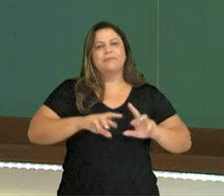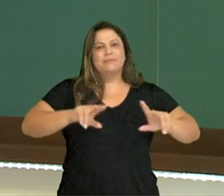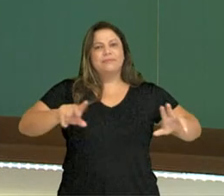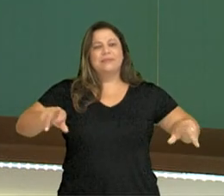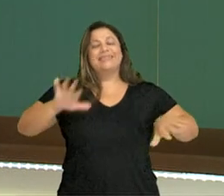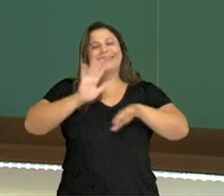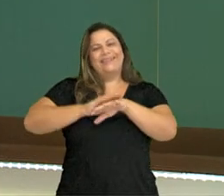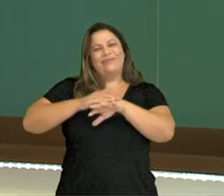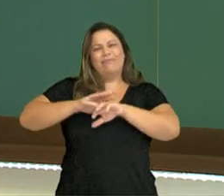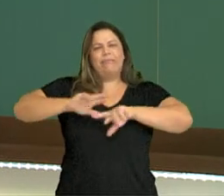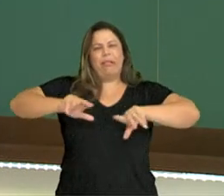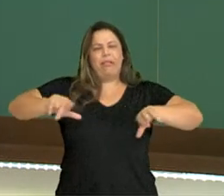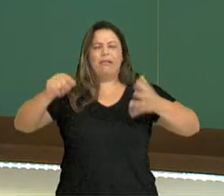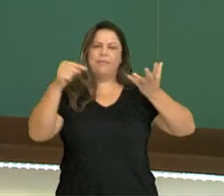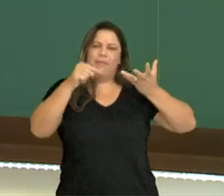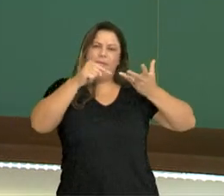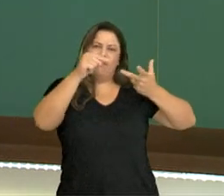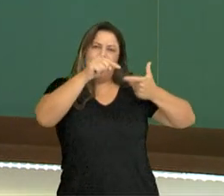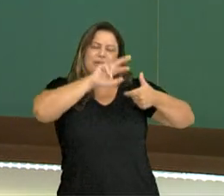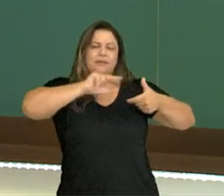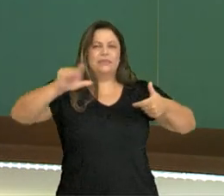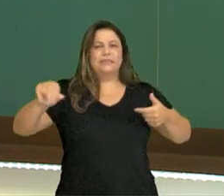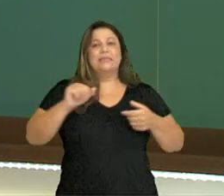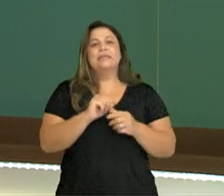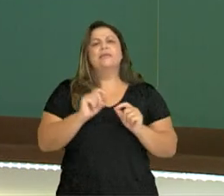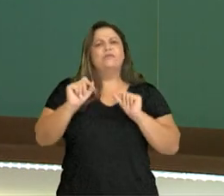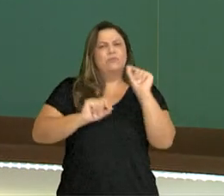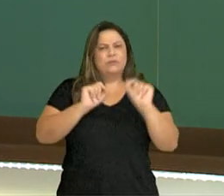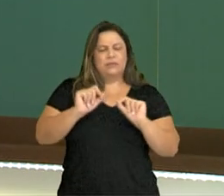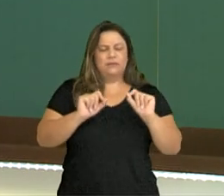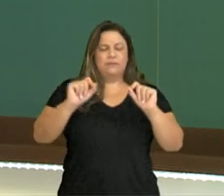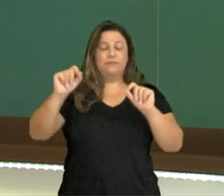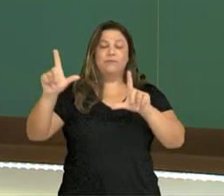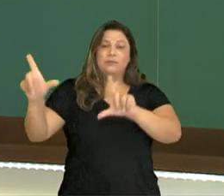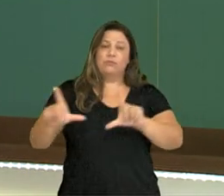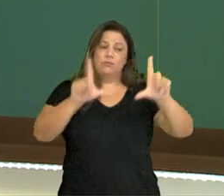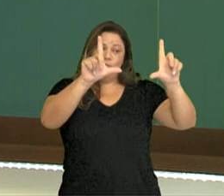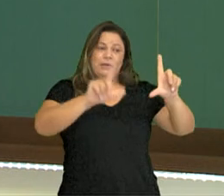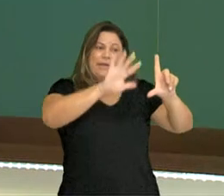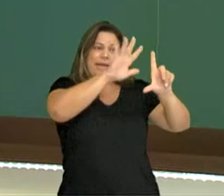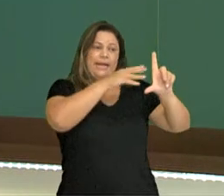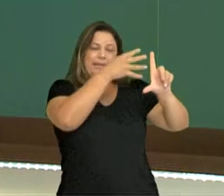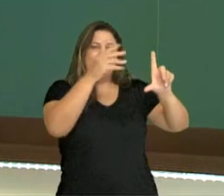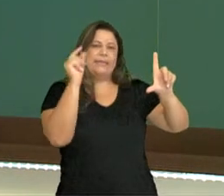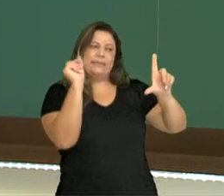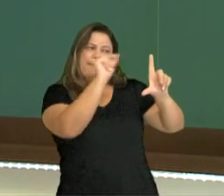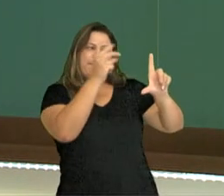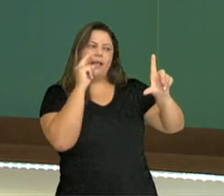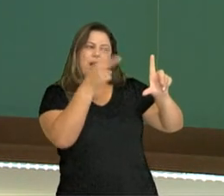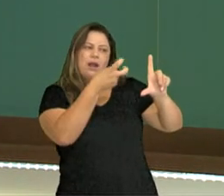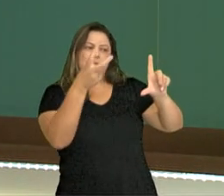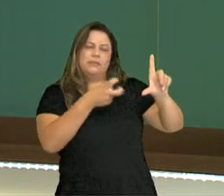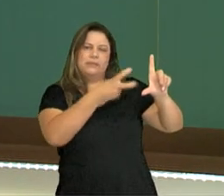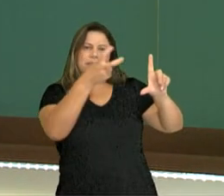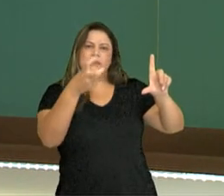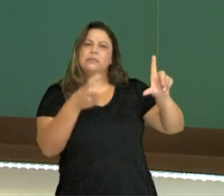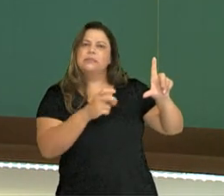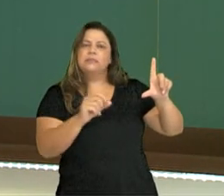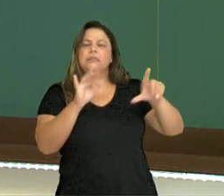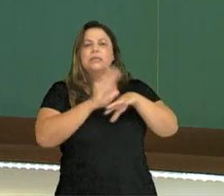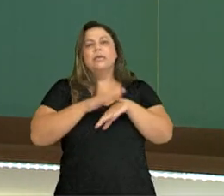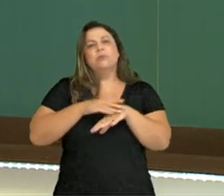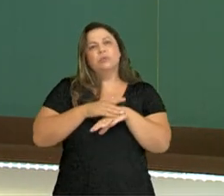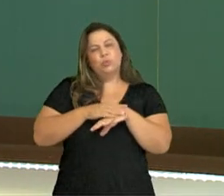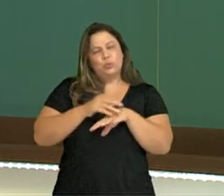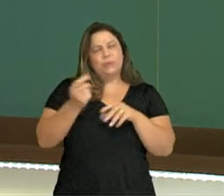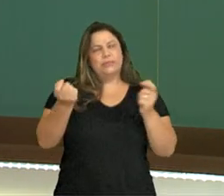a ideia é que nessa atividade vocês montem uma tabela e que vocês percebam dessas doenças que é citada,